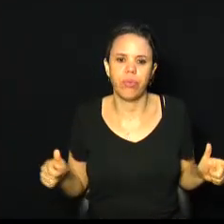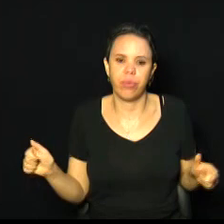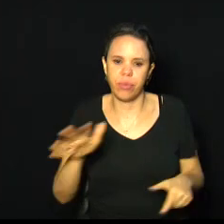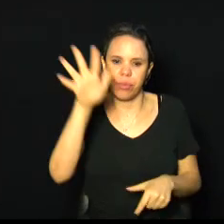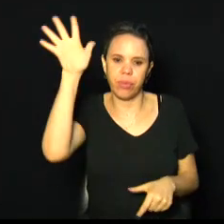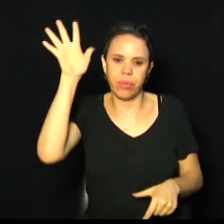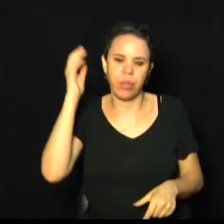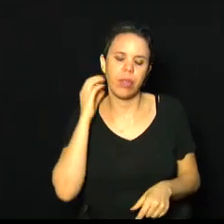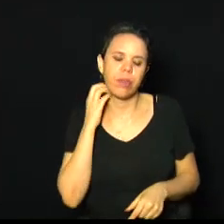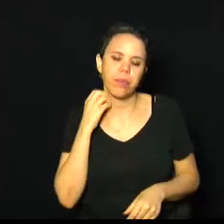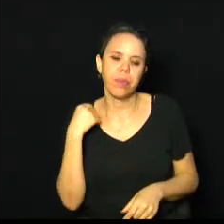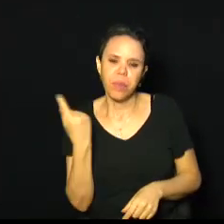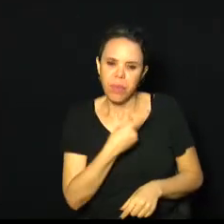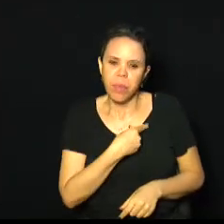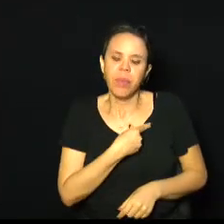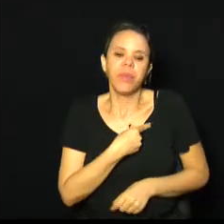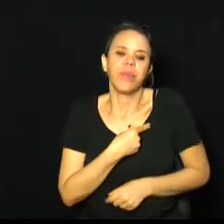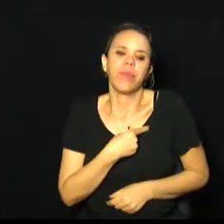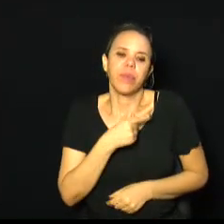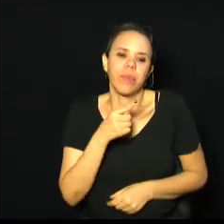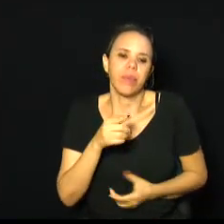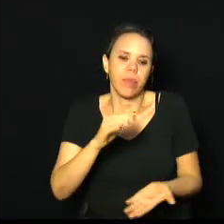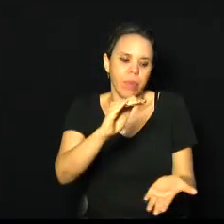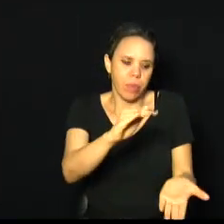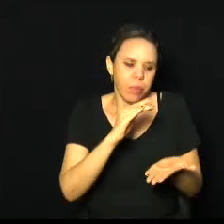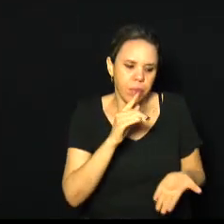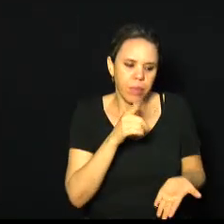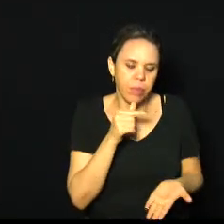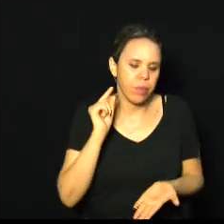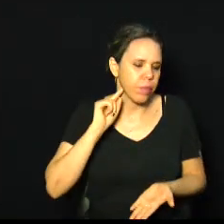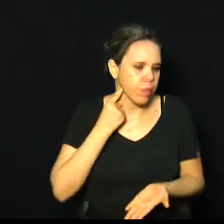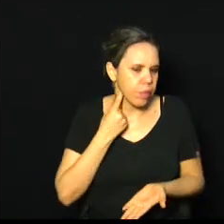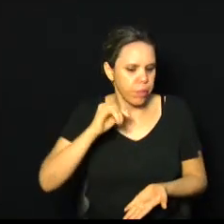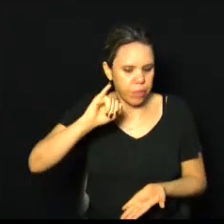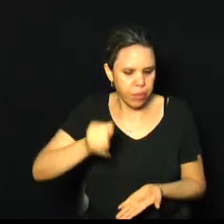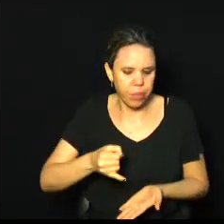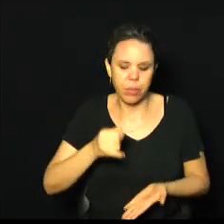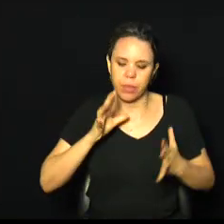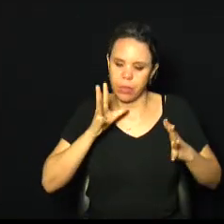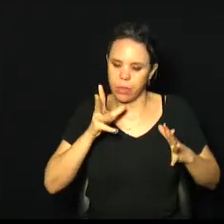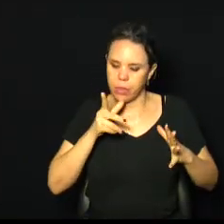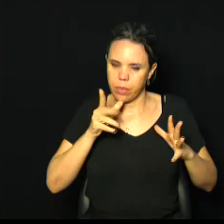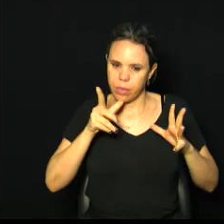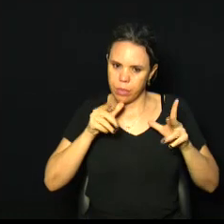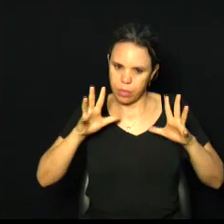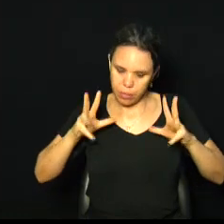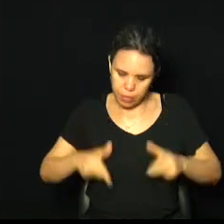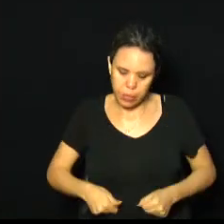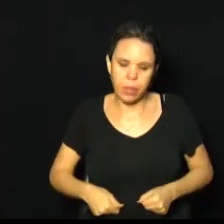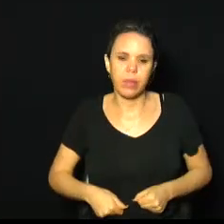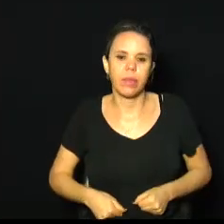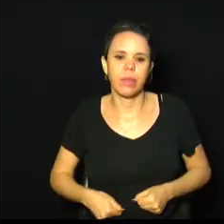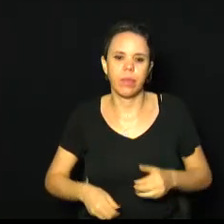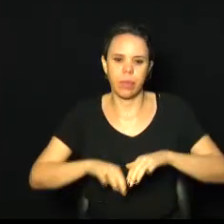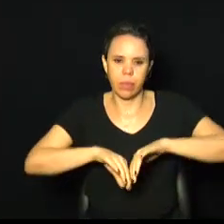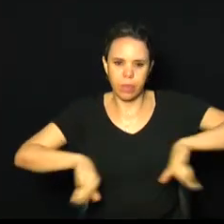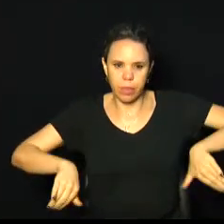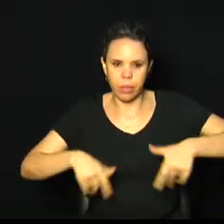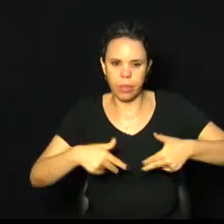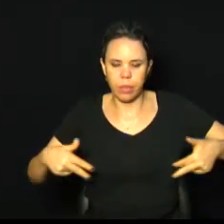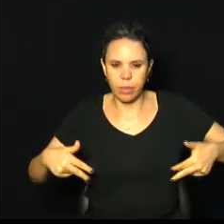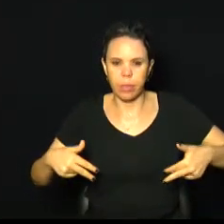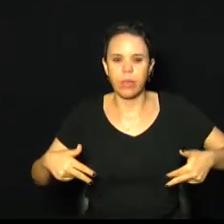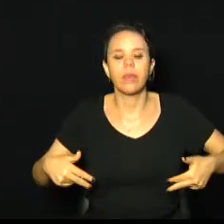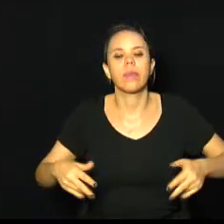Isto é, a gente pega água suja, a gente consome água limpa, né? E, devido às